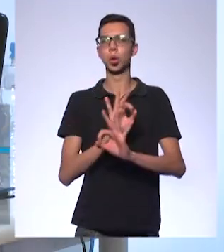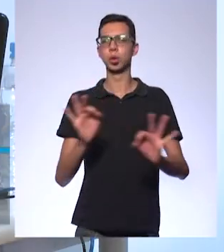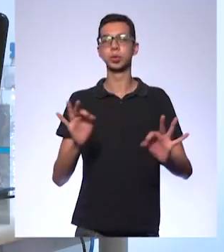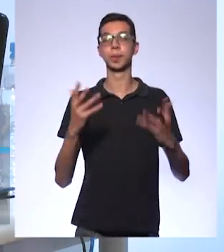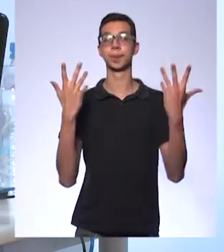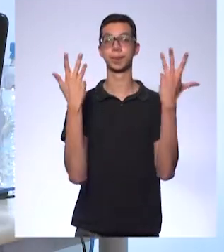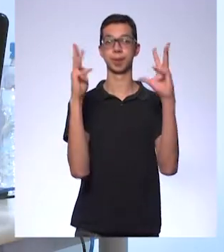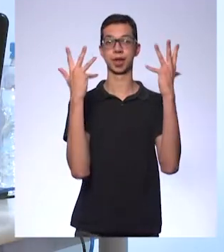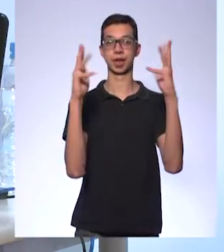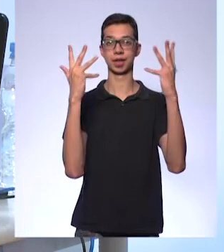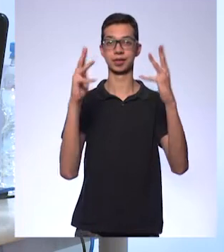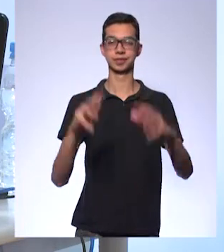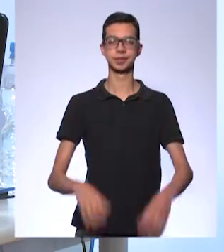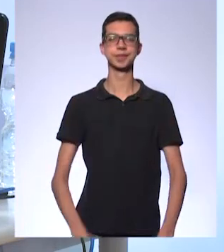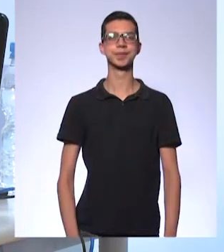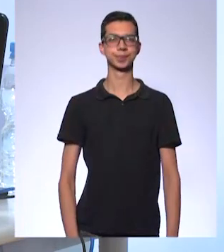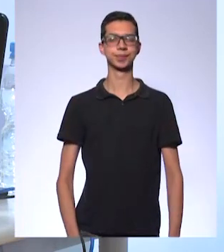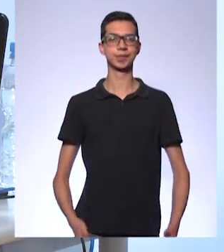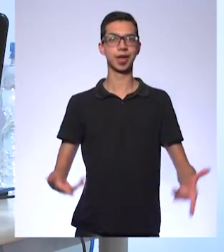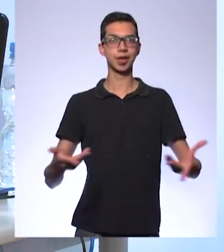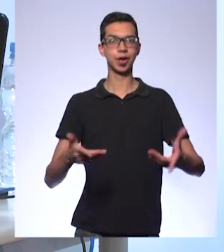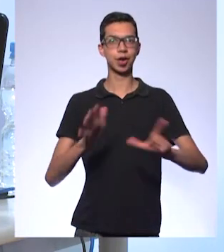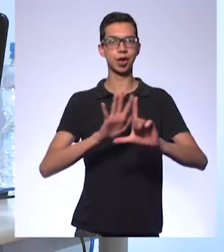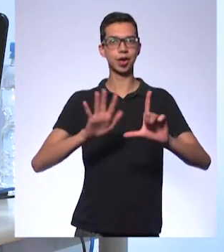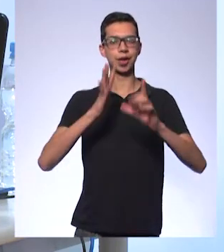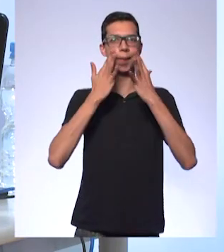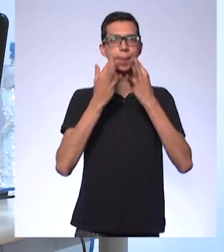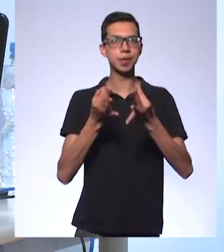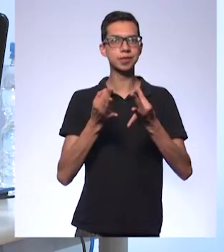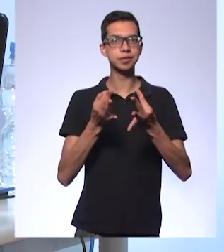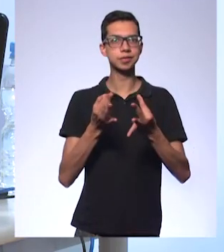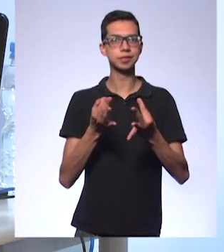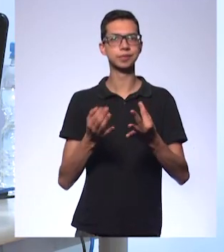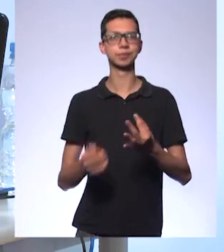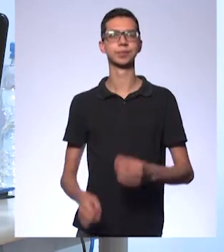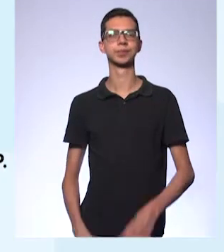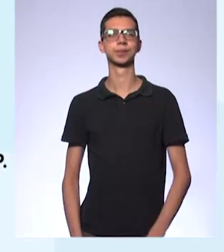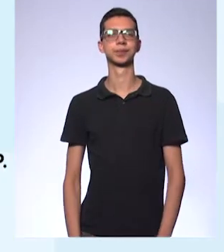telinha, presta atenção. Vou dar um tuqui.